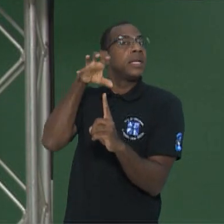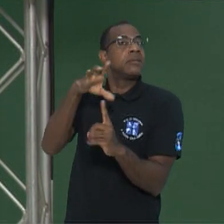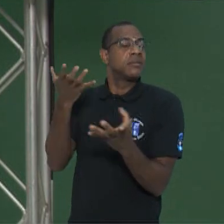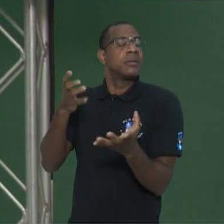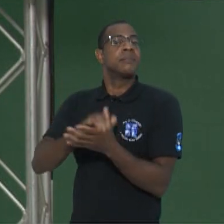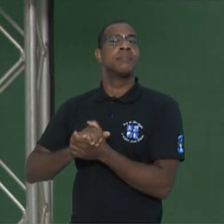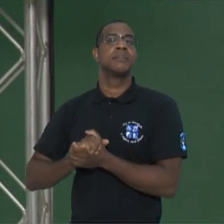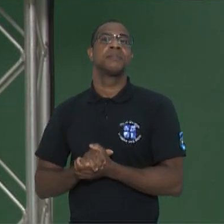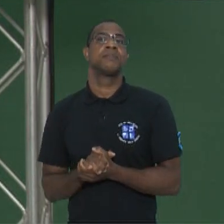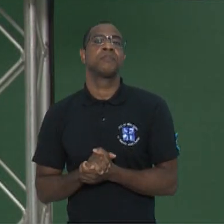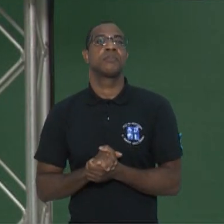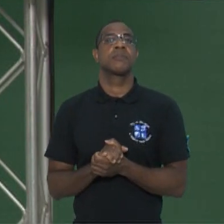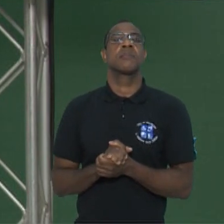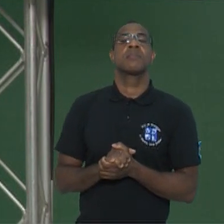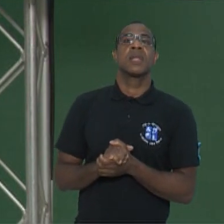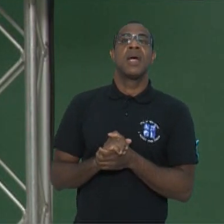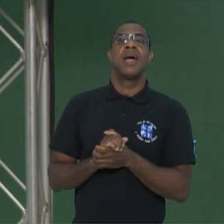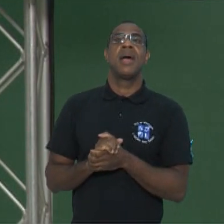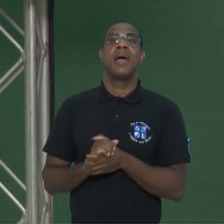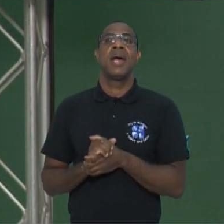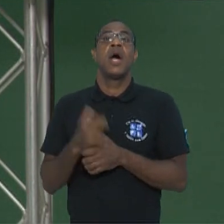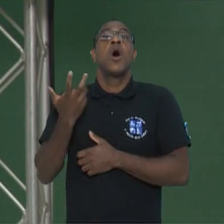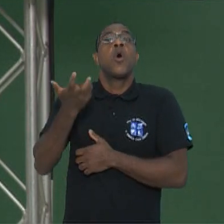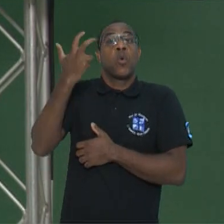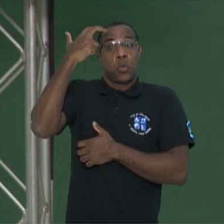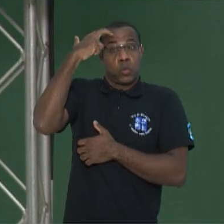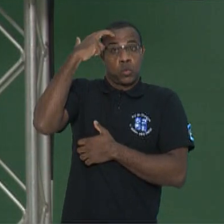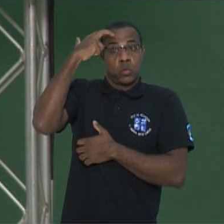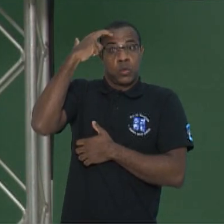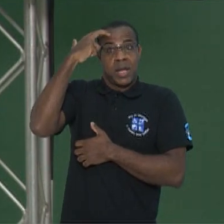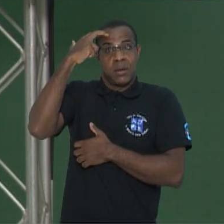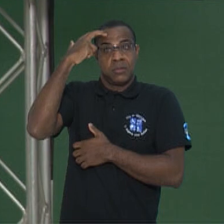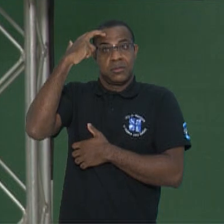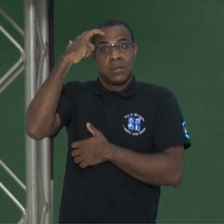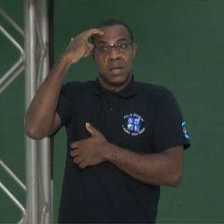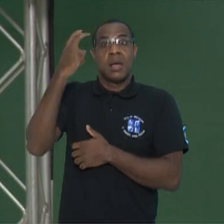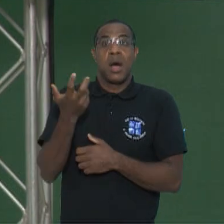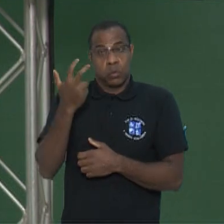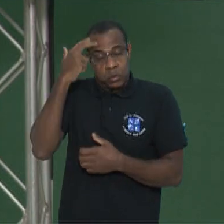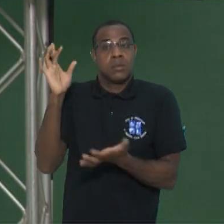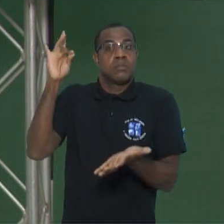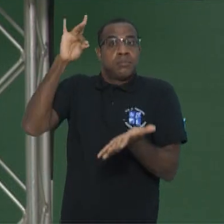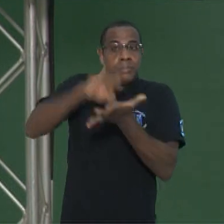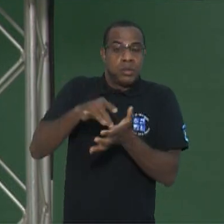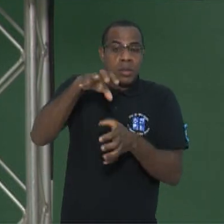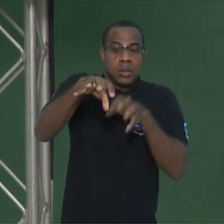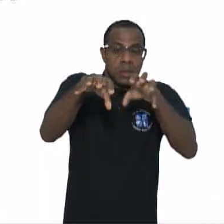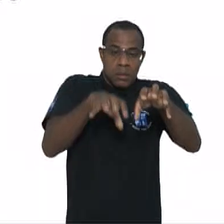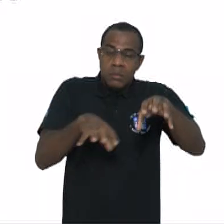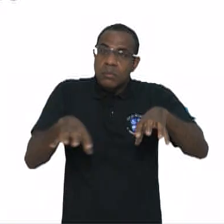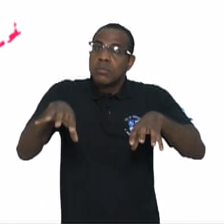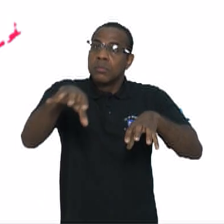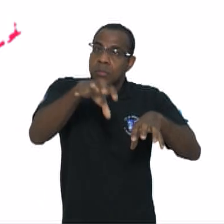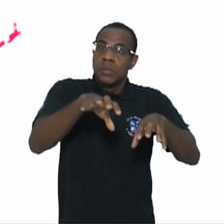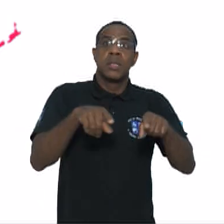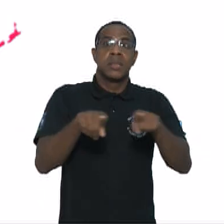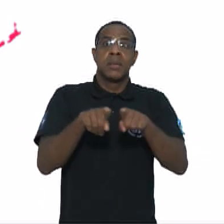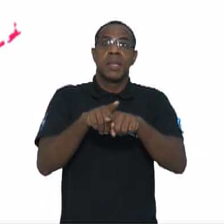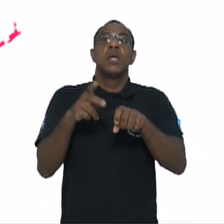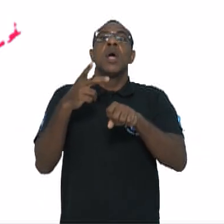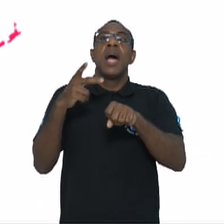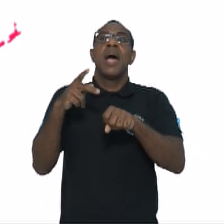mundo. A dominação cultural reduz as culturas originais dos territórios, sobrepondo as culturas dos países dominantes